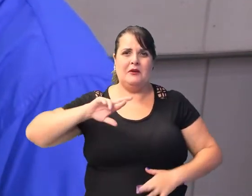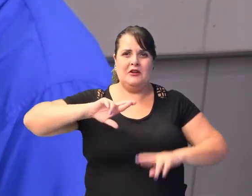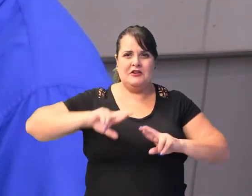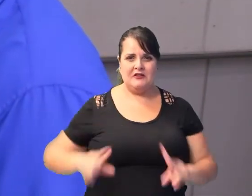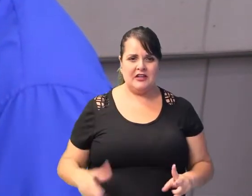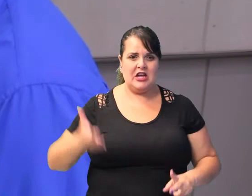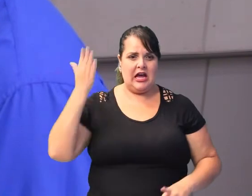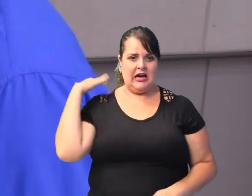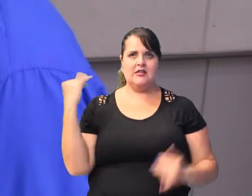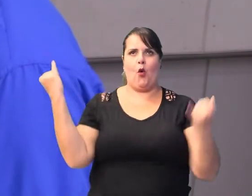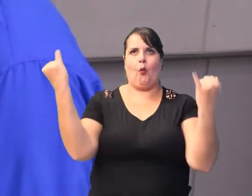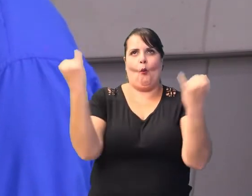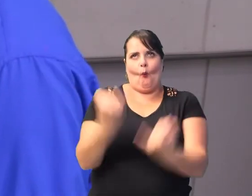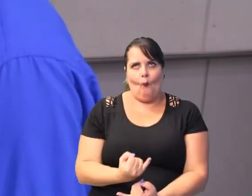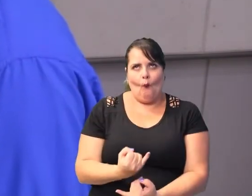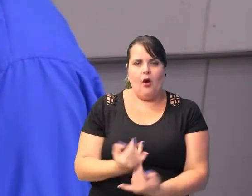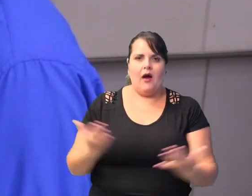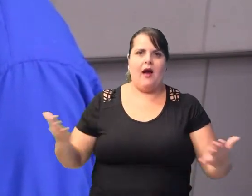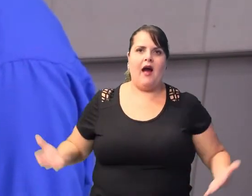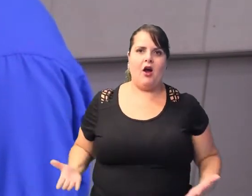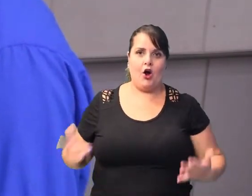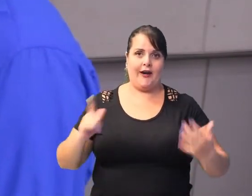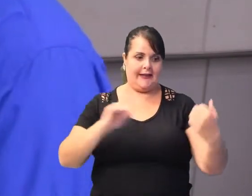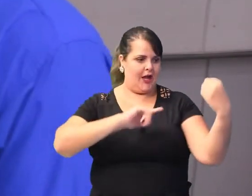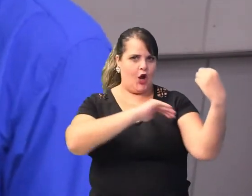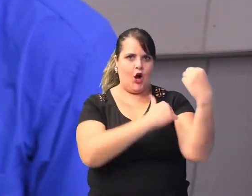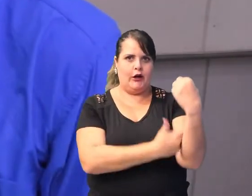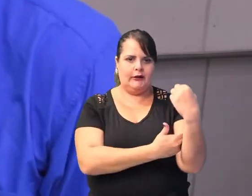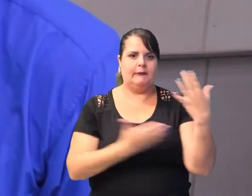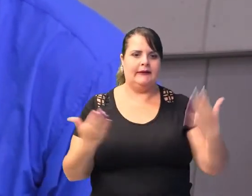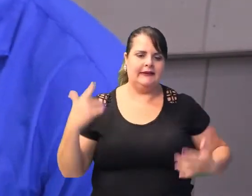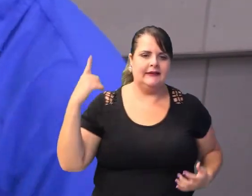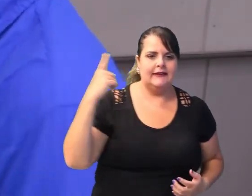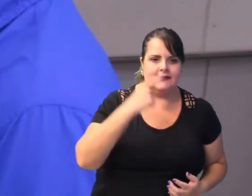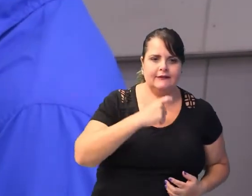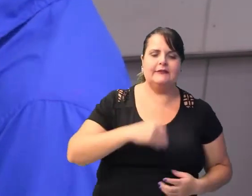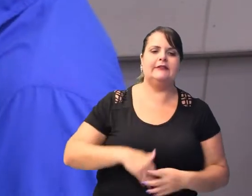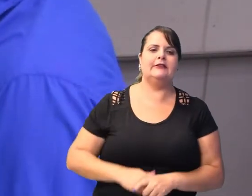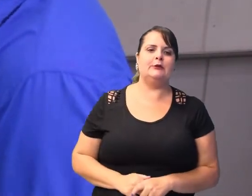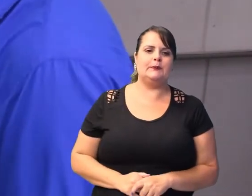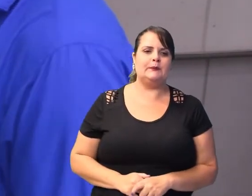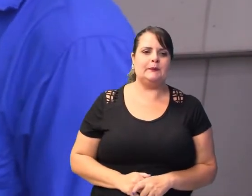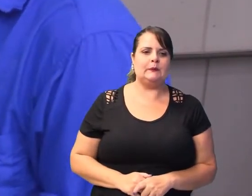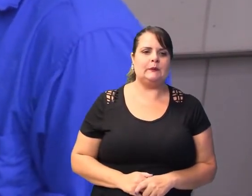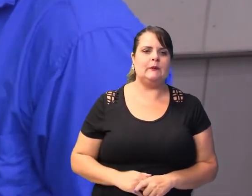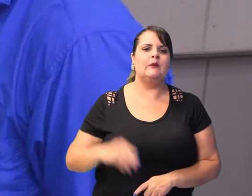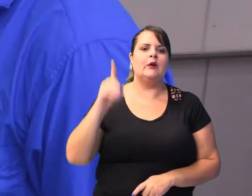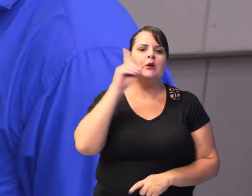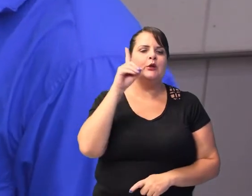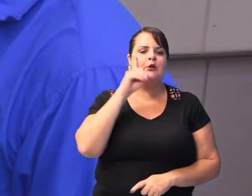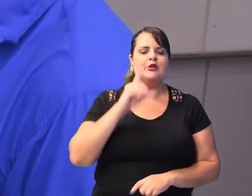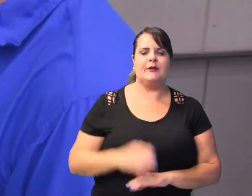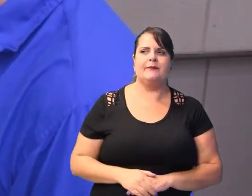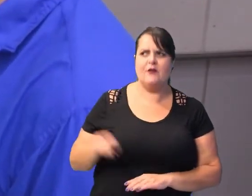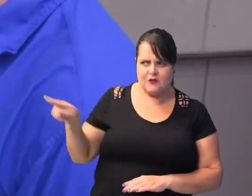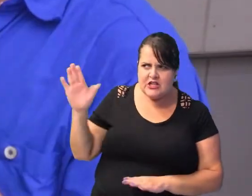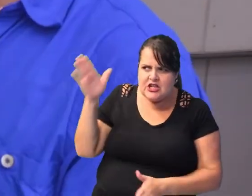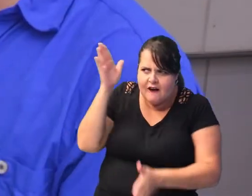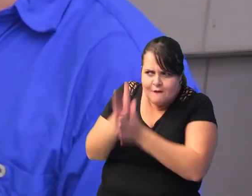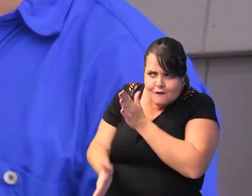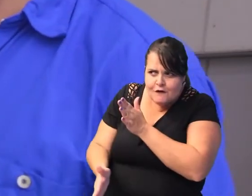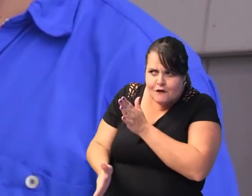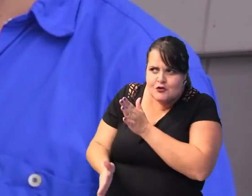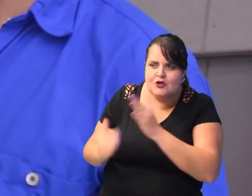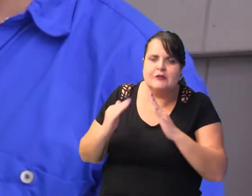diferente ficou mais difícil cantar num pau que entrava ficava mexe aí fica sozinho